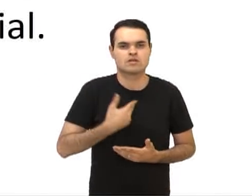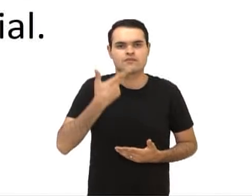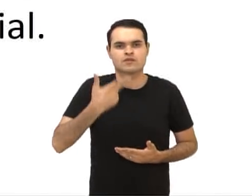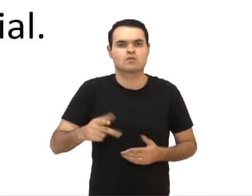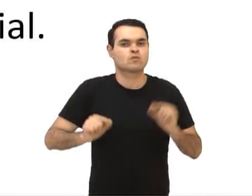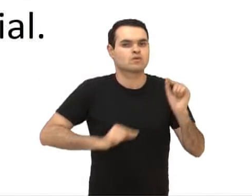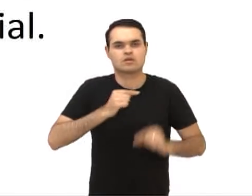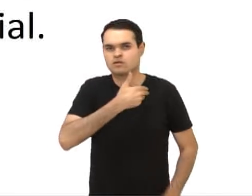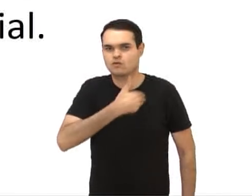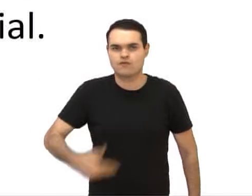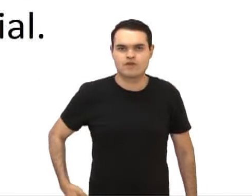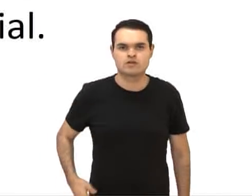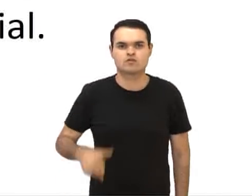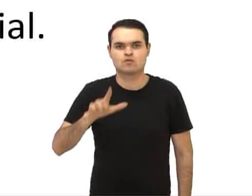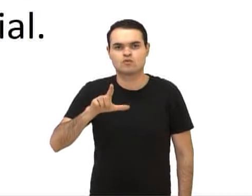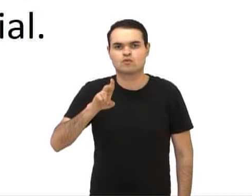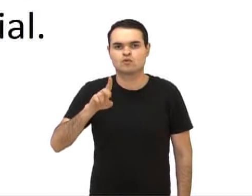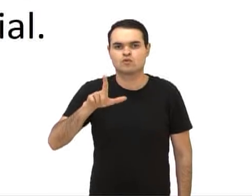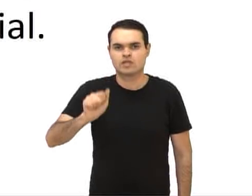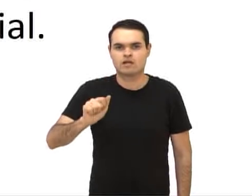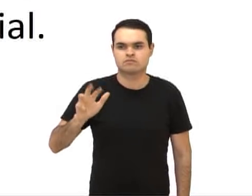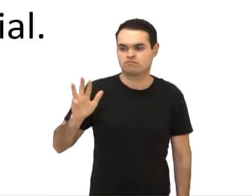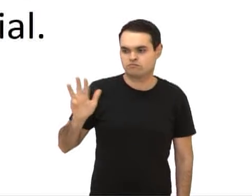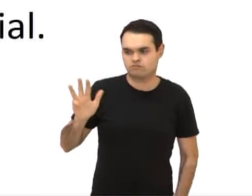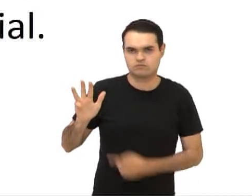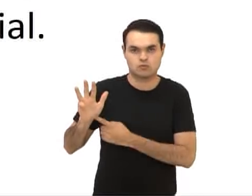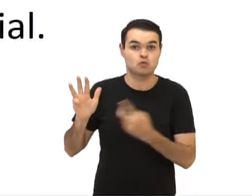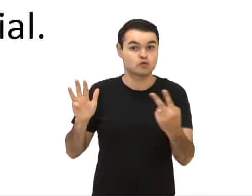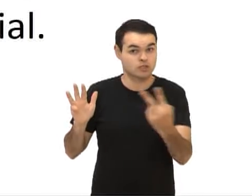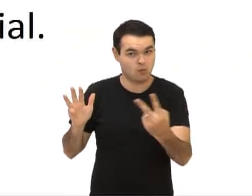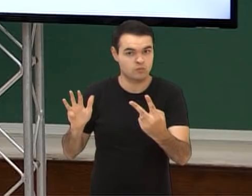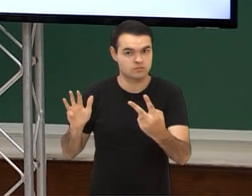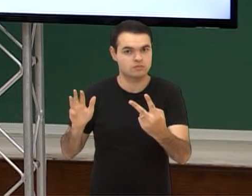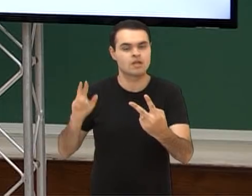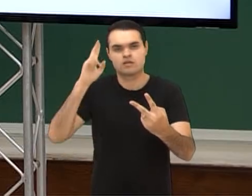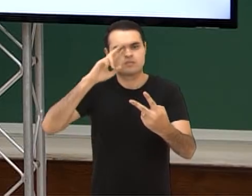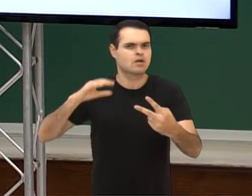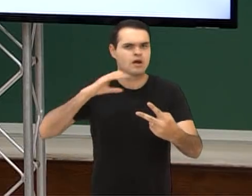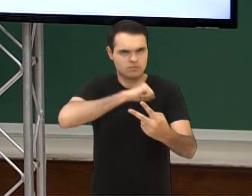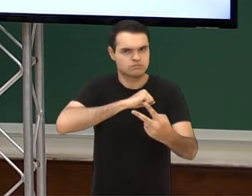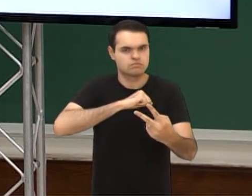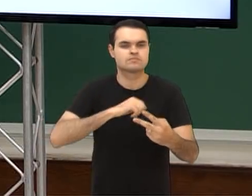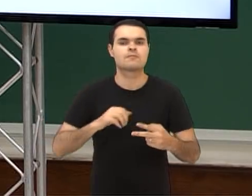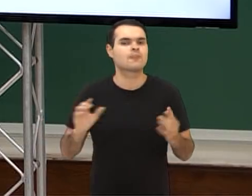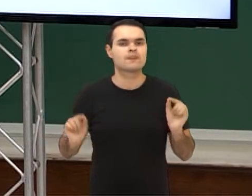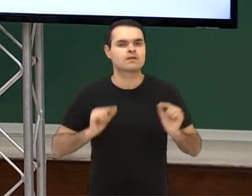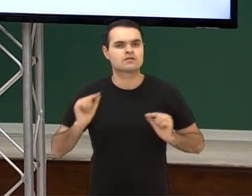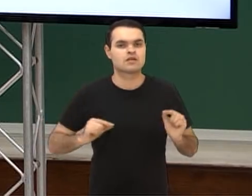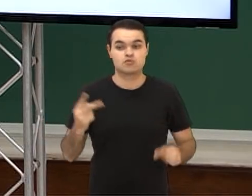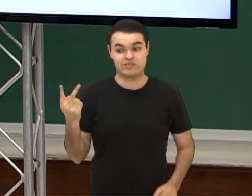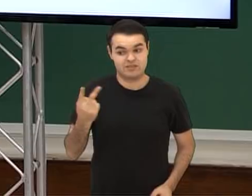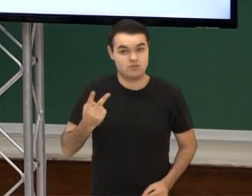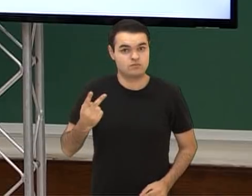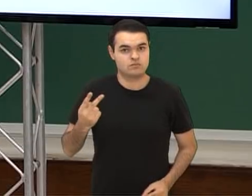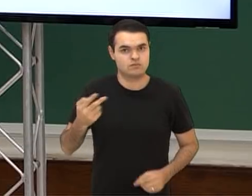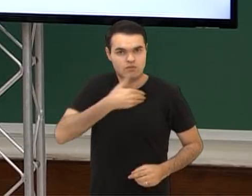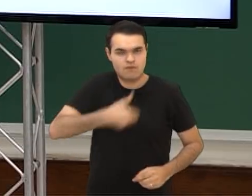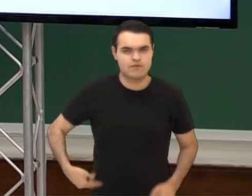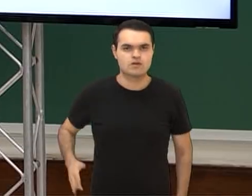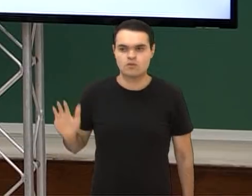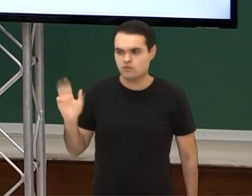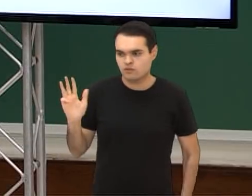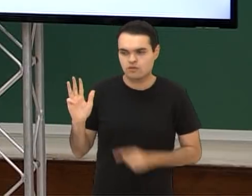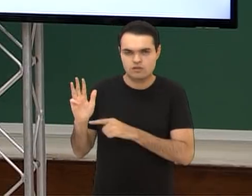sobre o governo Lula, o segundo governo Lula, tá lembrado, né? Então, relembrando rapidinho. O segundo governo Lula foi marcado